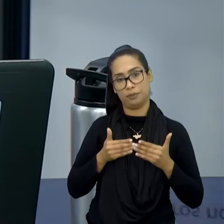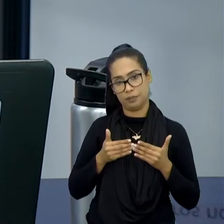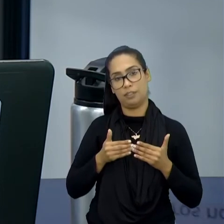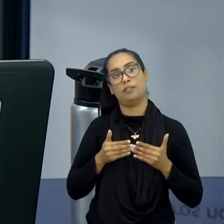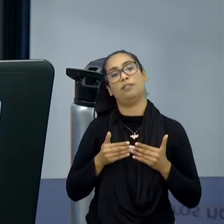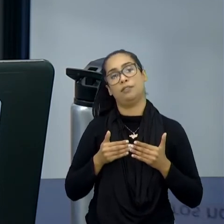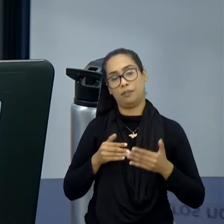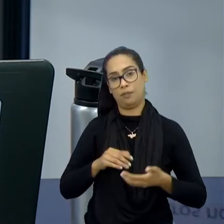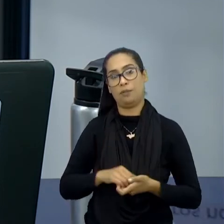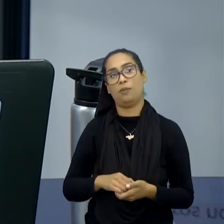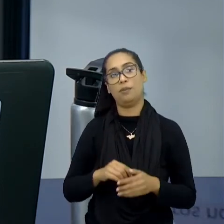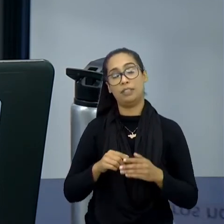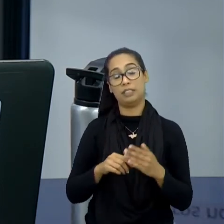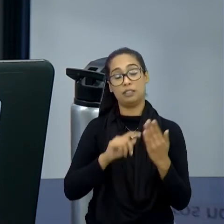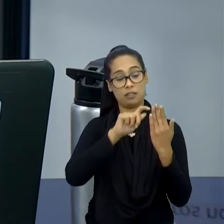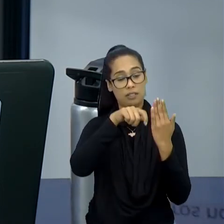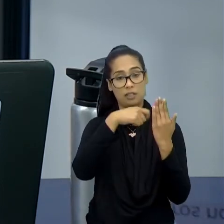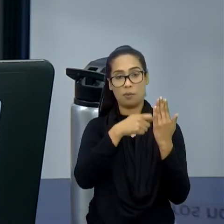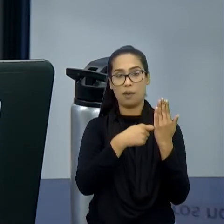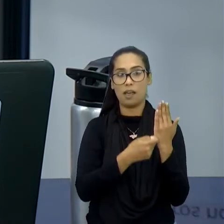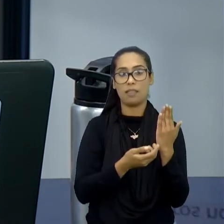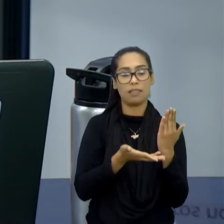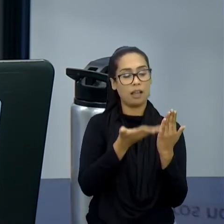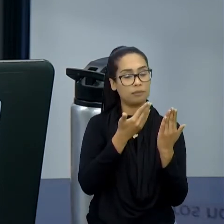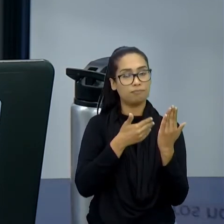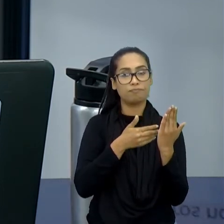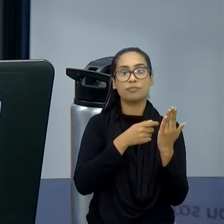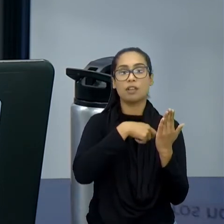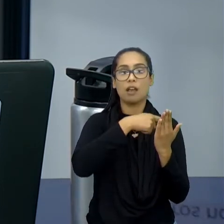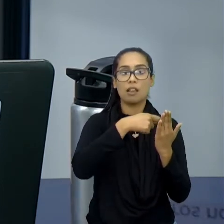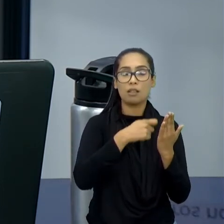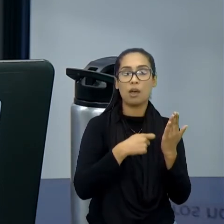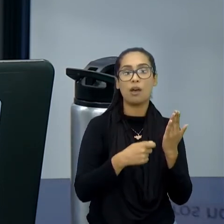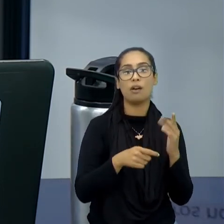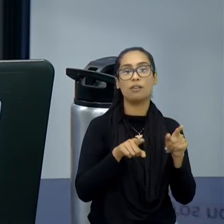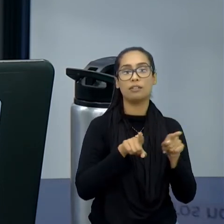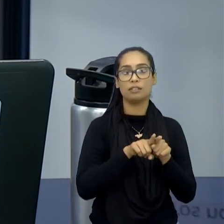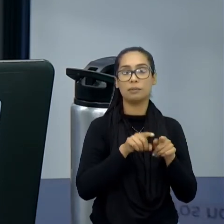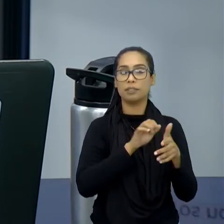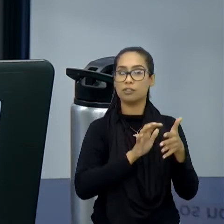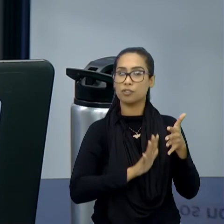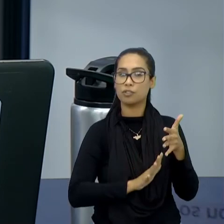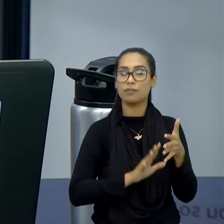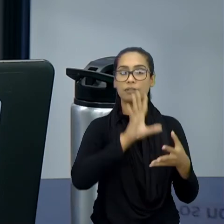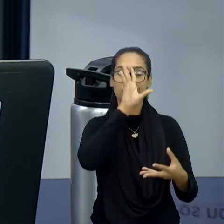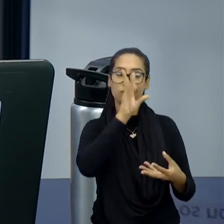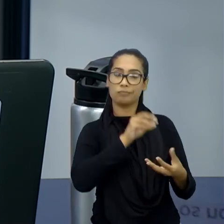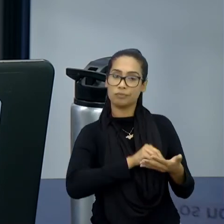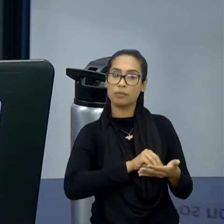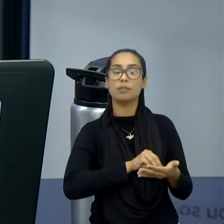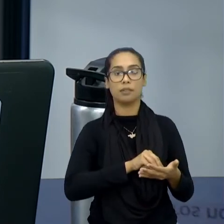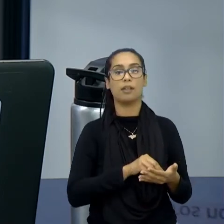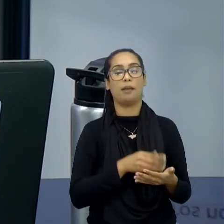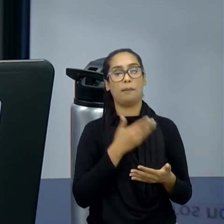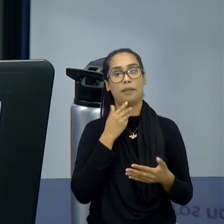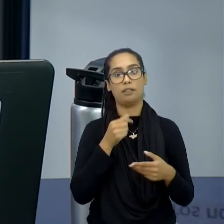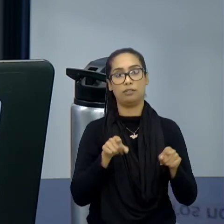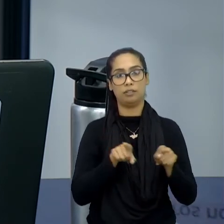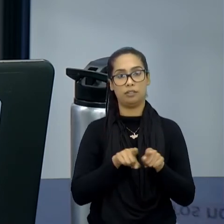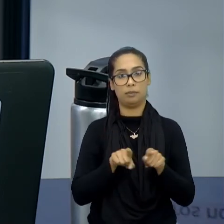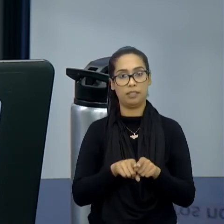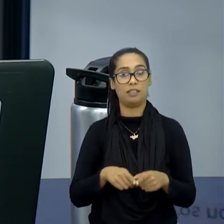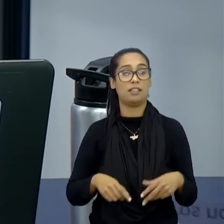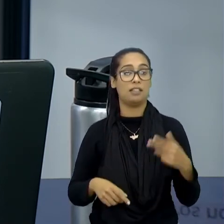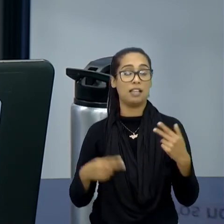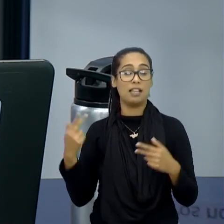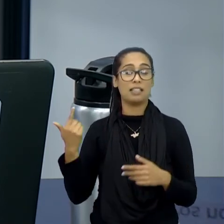no caderno, porque conforme a gente for caminhando aqui nos nossos encontros dessa segunda atividade do nosso componente,